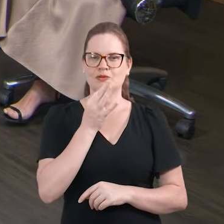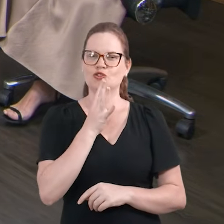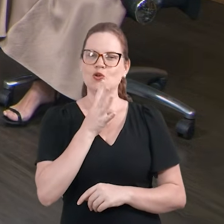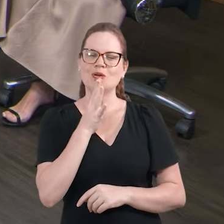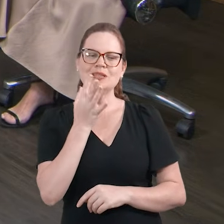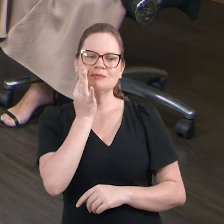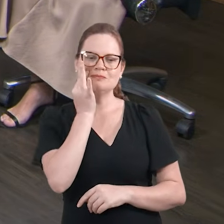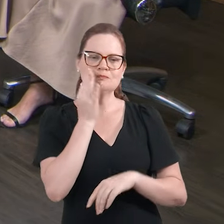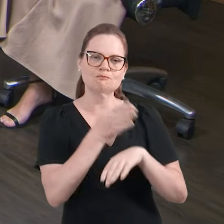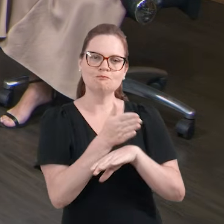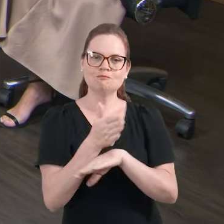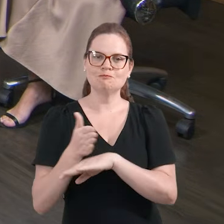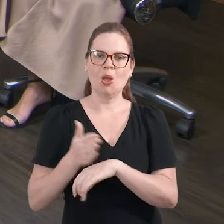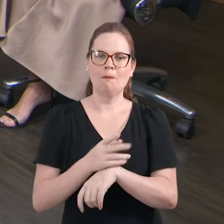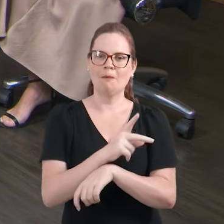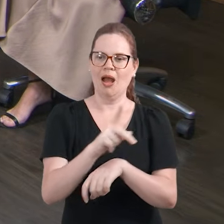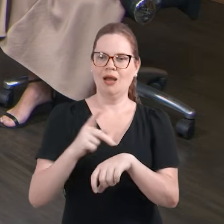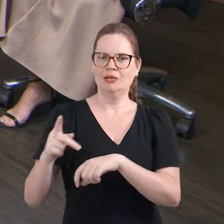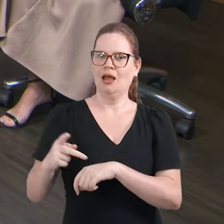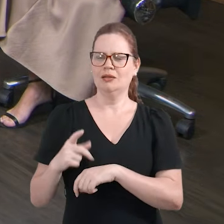outros países. É